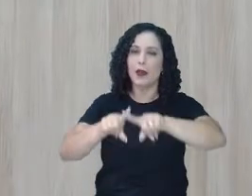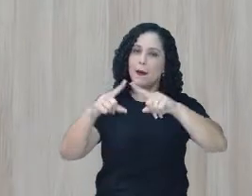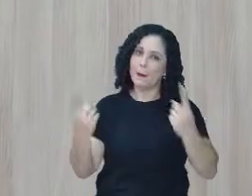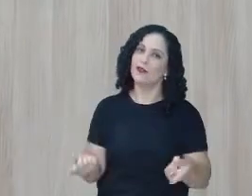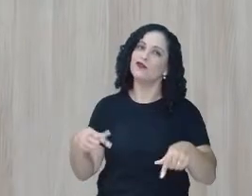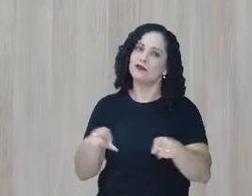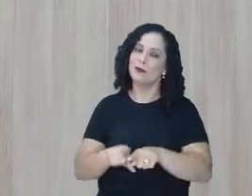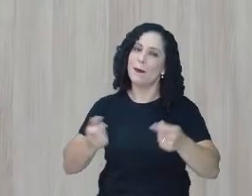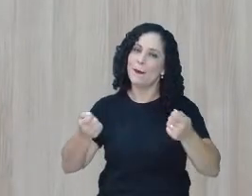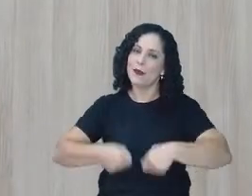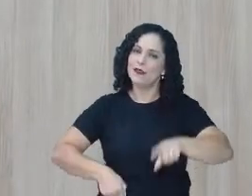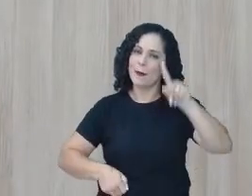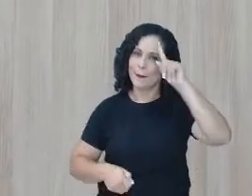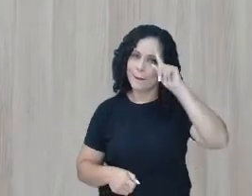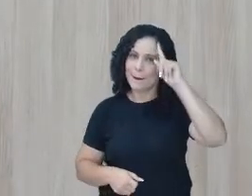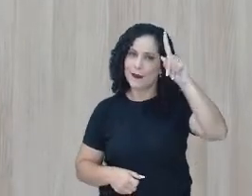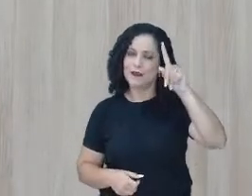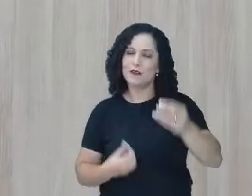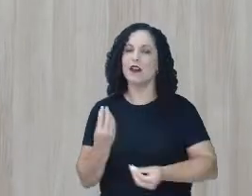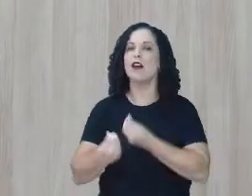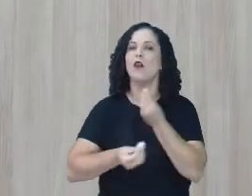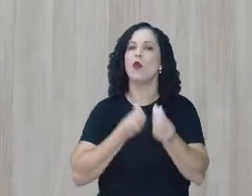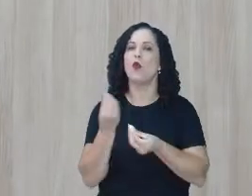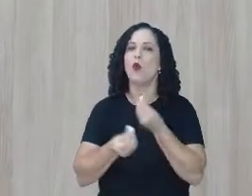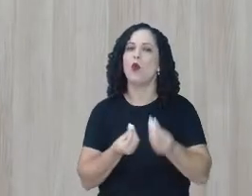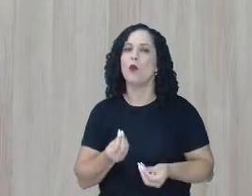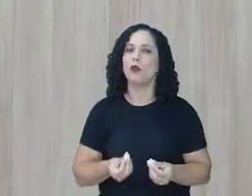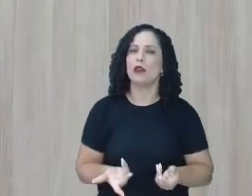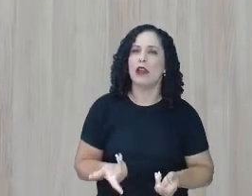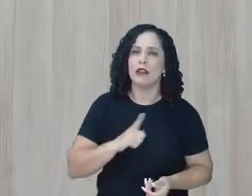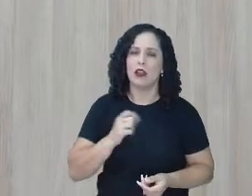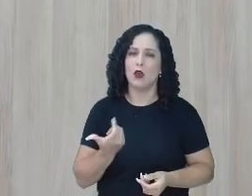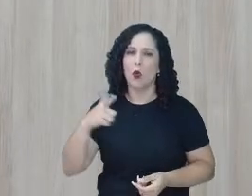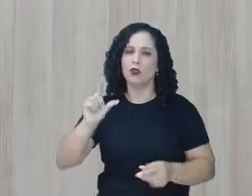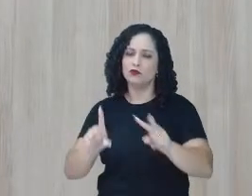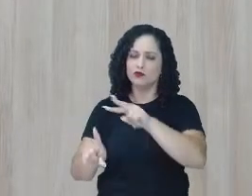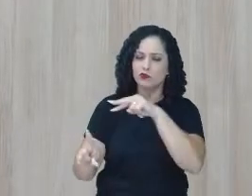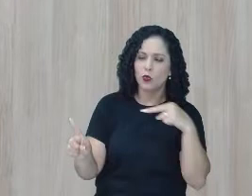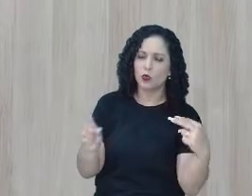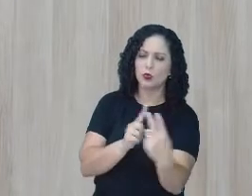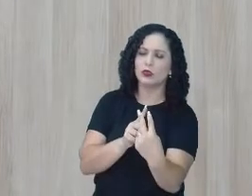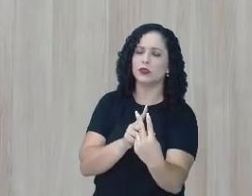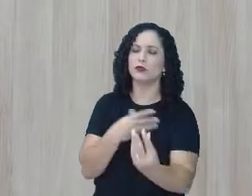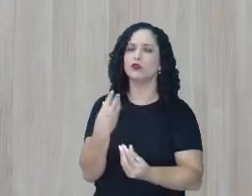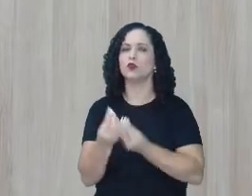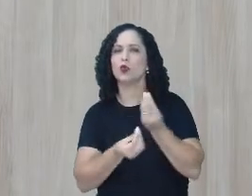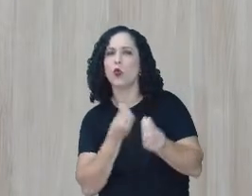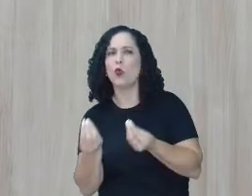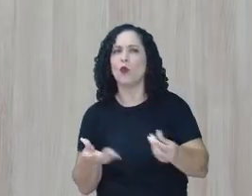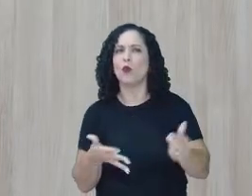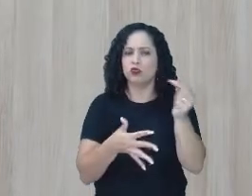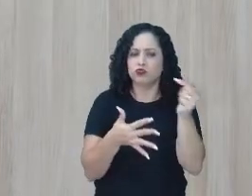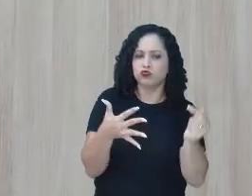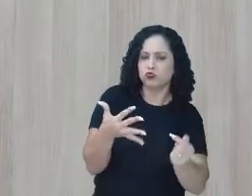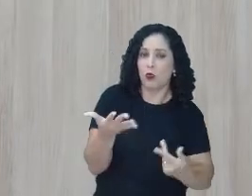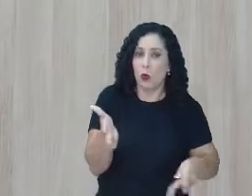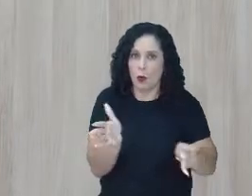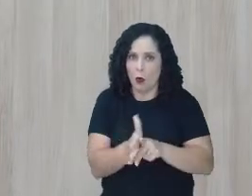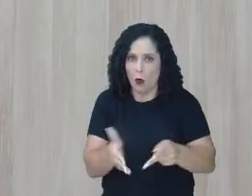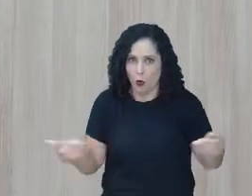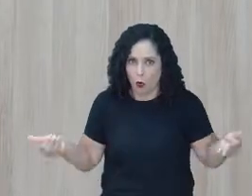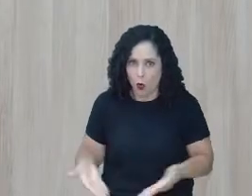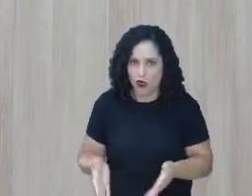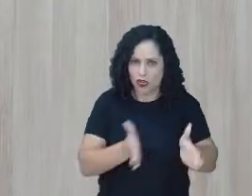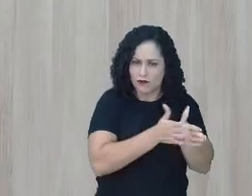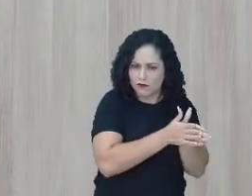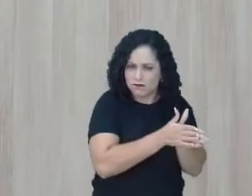era preciso pensá-la dentro de outras perspectivas. Ou, afinal de contas, questões que ficaram para a gente, inclusive